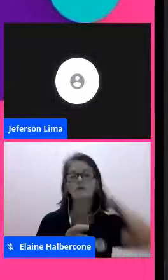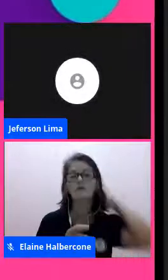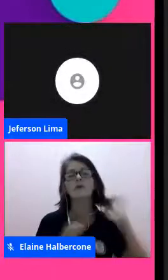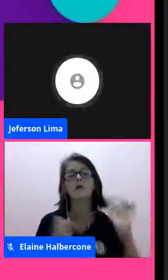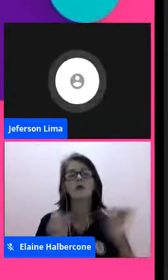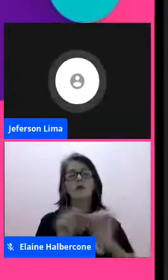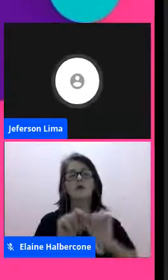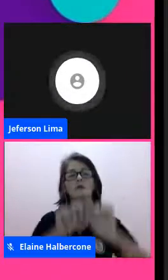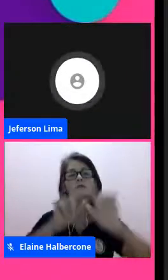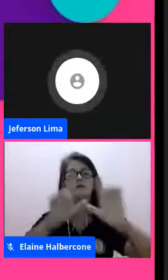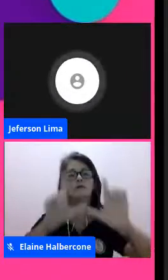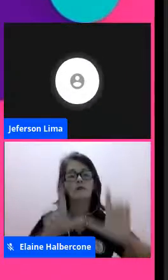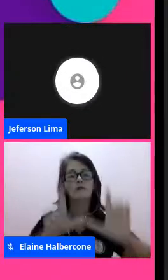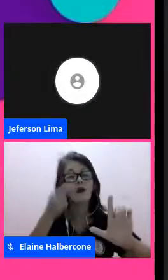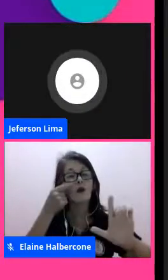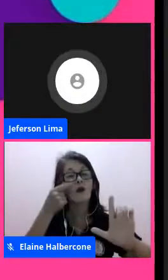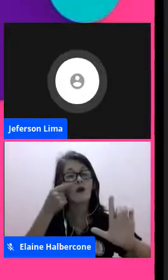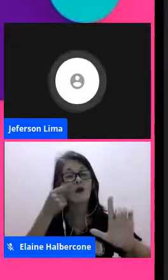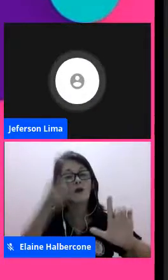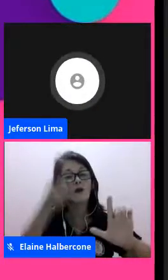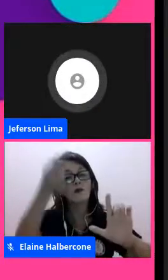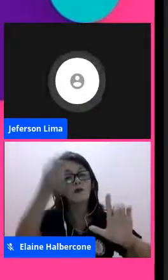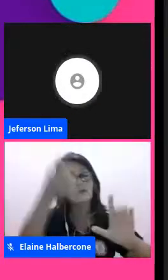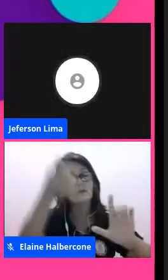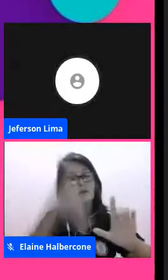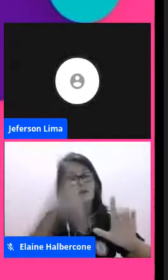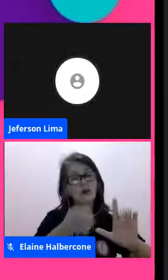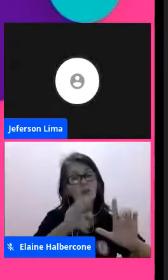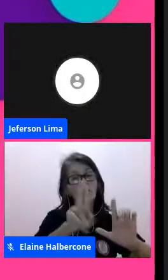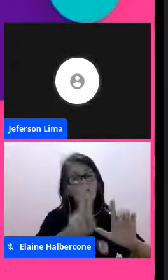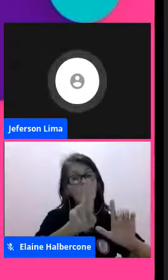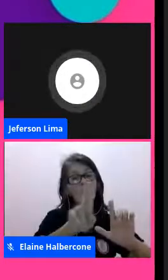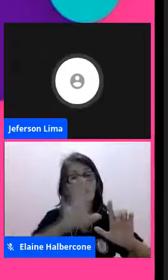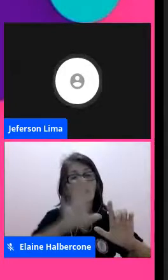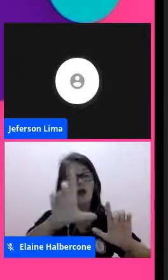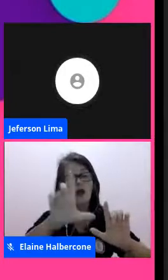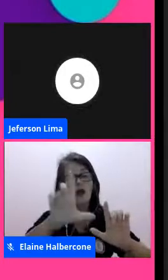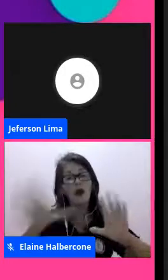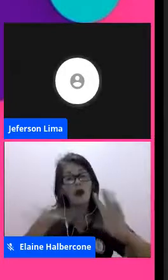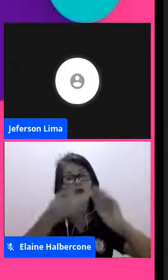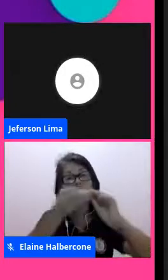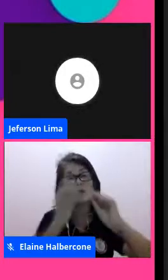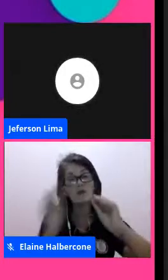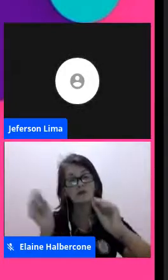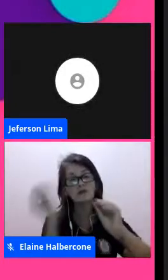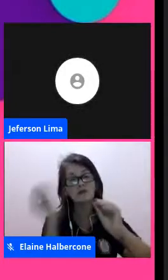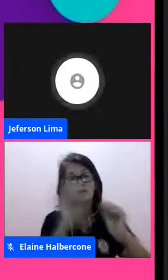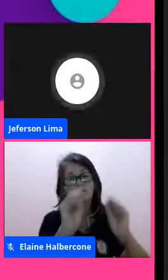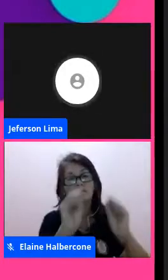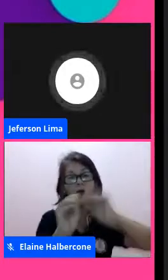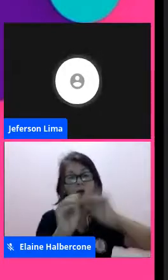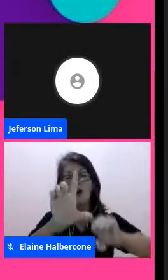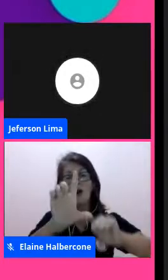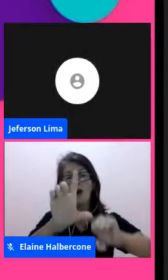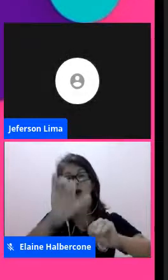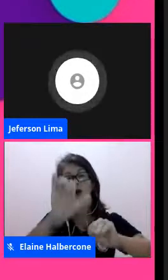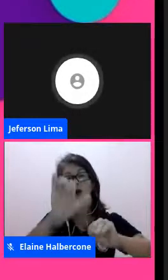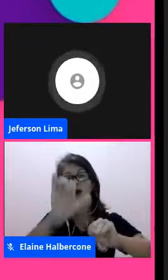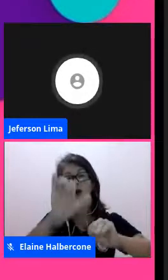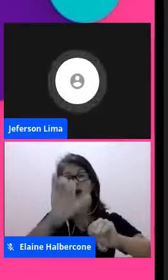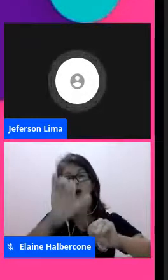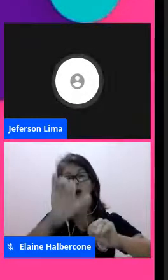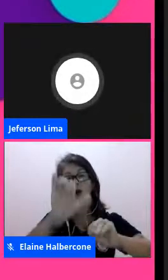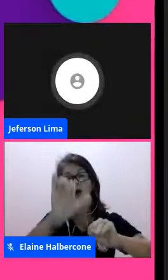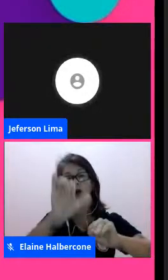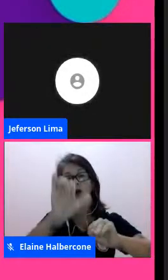Prontinho. E aí, ó, como eu falei, em URLs adicionais, a gente coloca o link para nossas placas. Assim